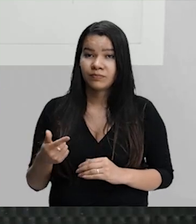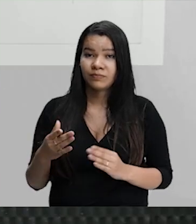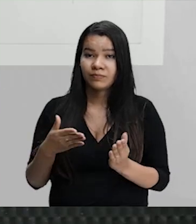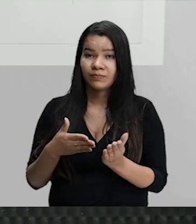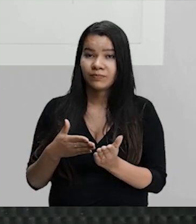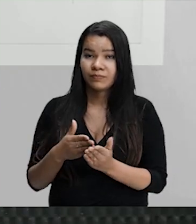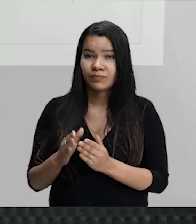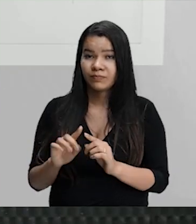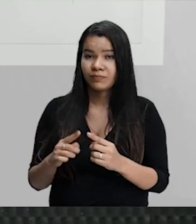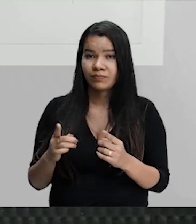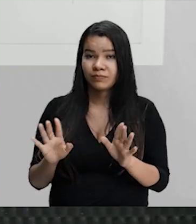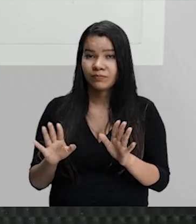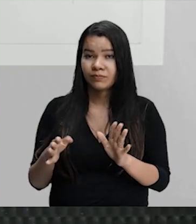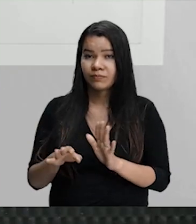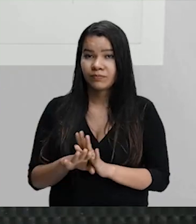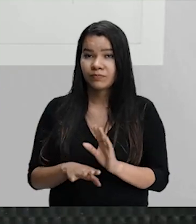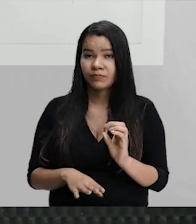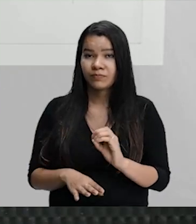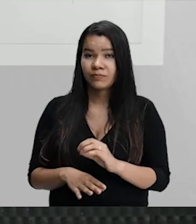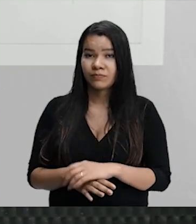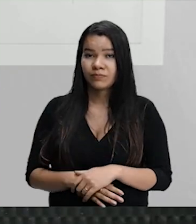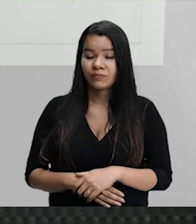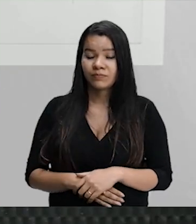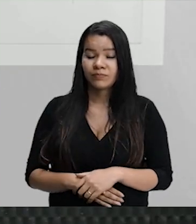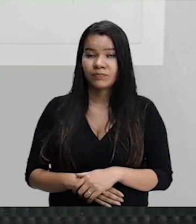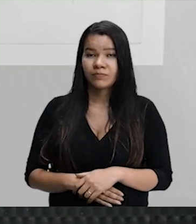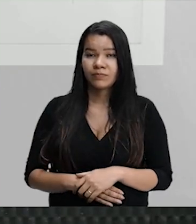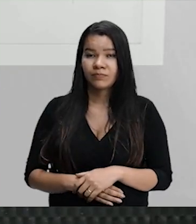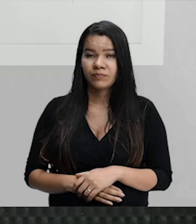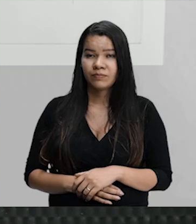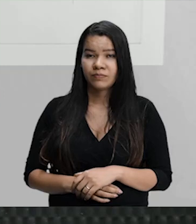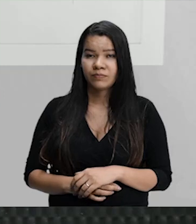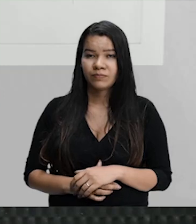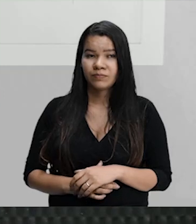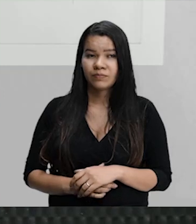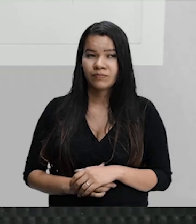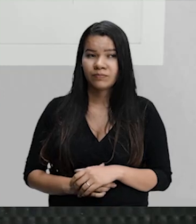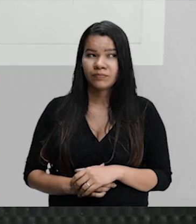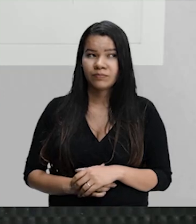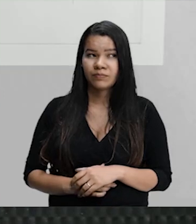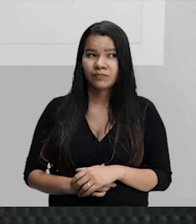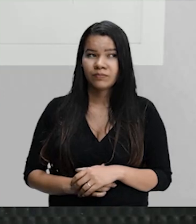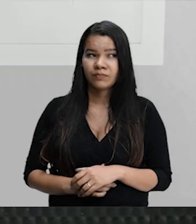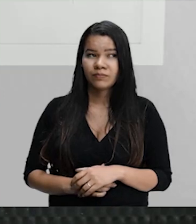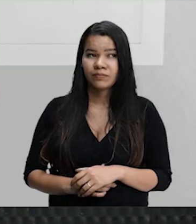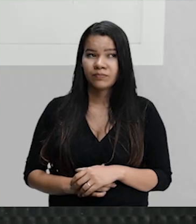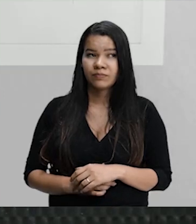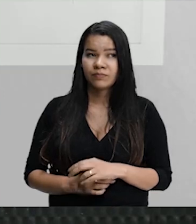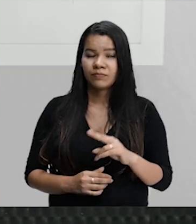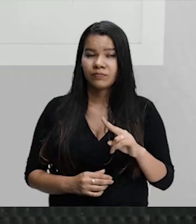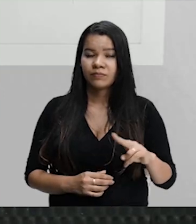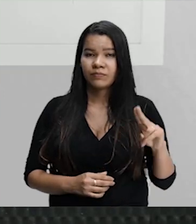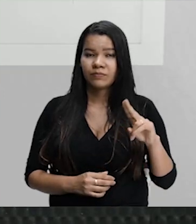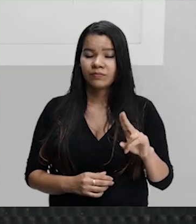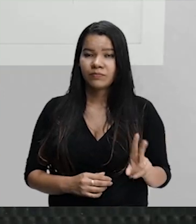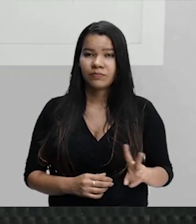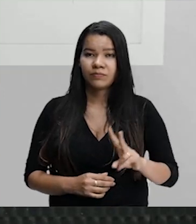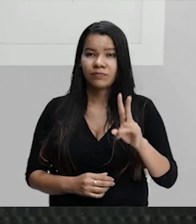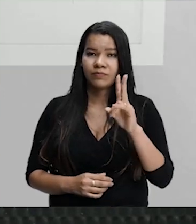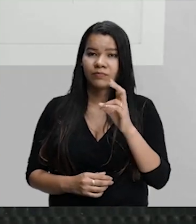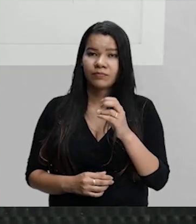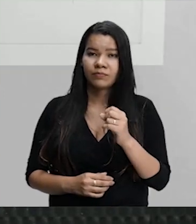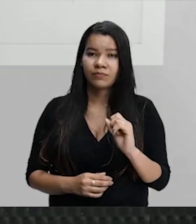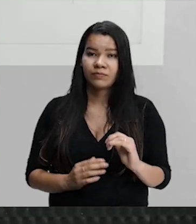chega a zerar, certo? Chega lá no infinito que a gente diz que é zero. É isso? A gente pega um valor muito alto,